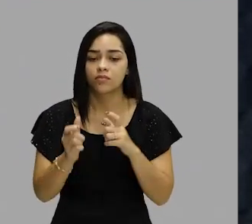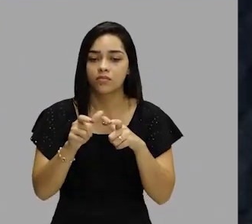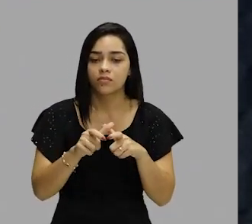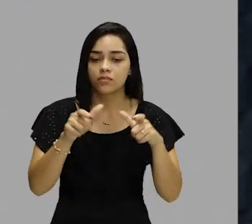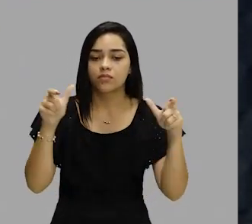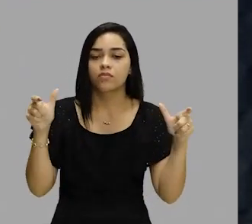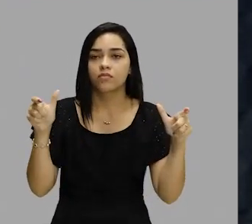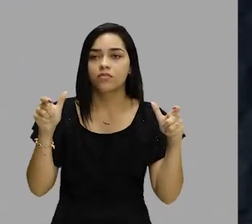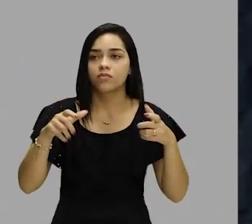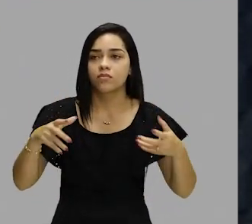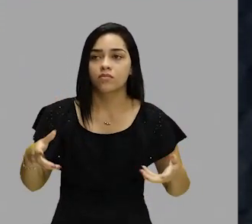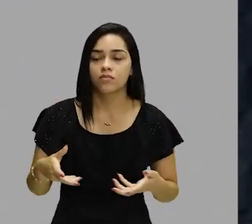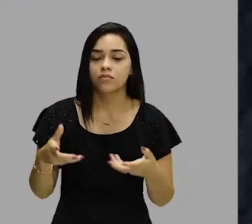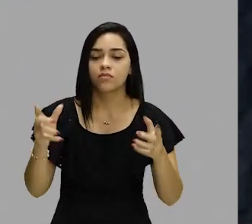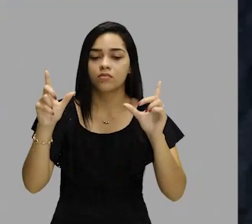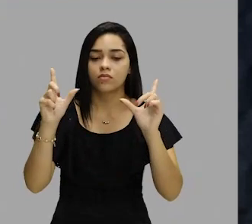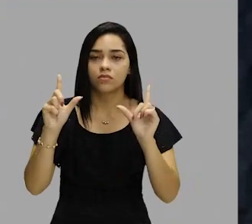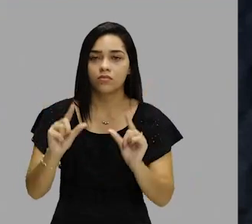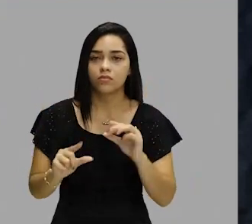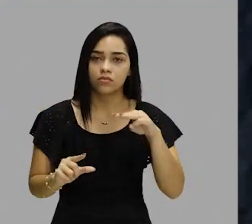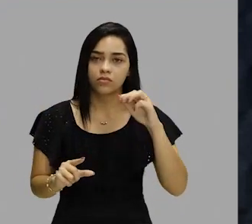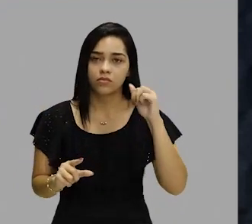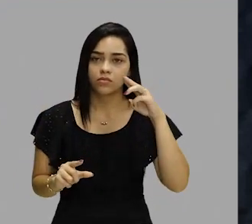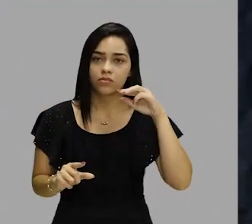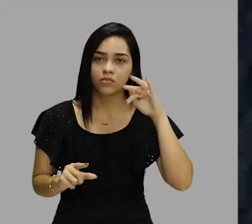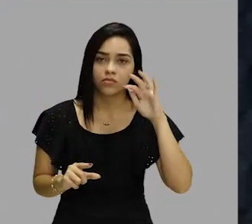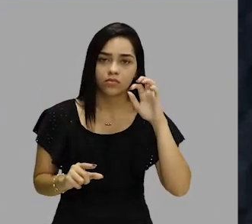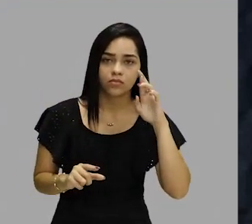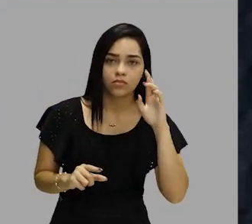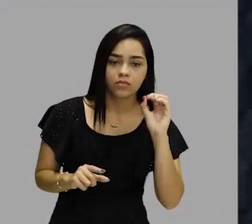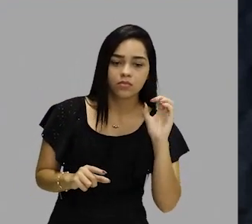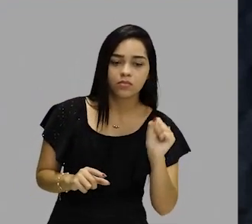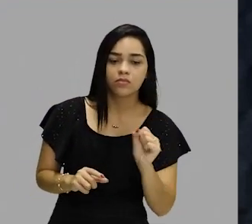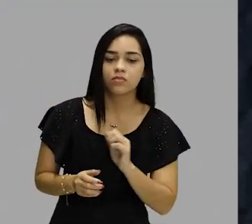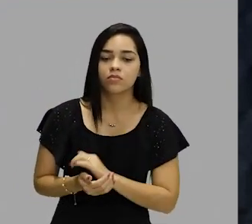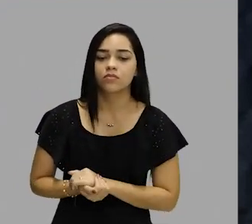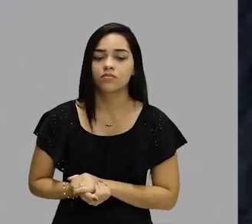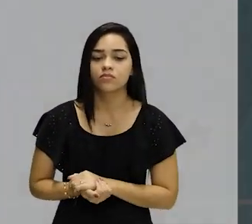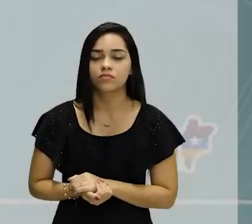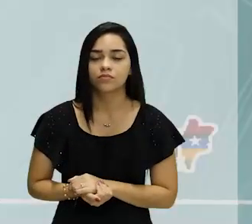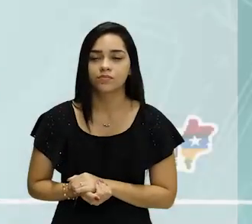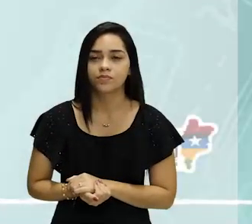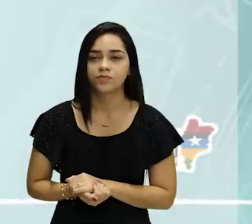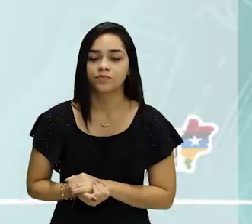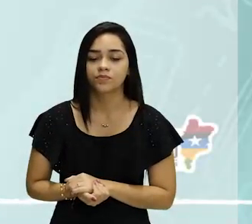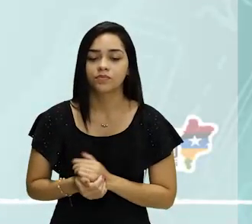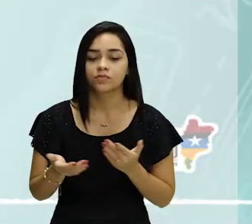quantidade, promovendo a diminuição dos mamíferos daquela região, ok?